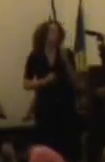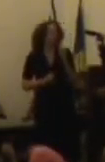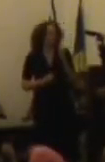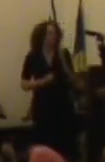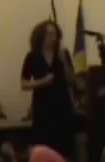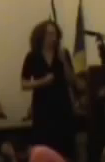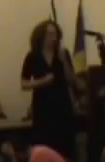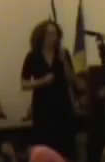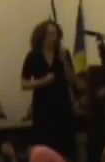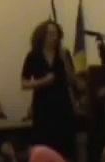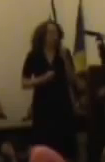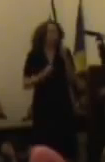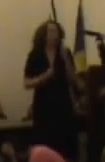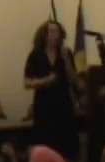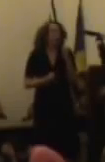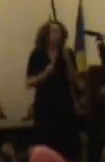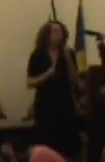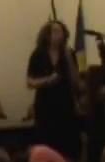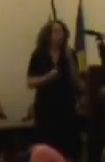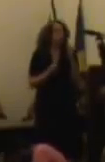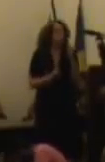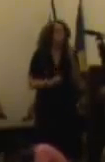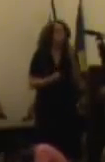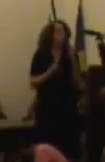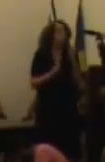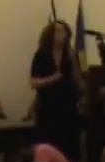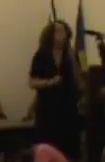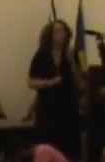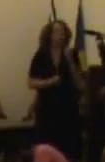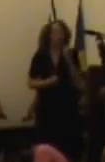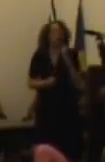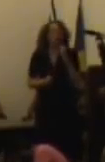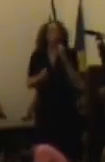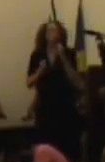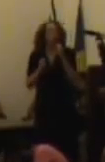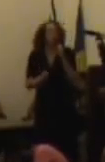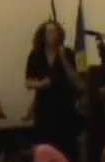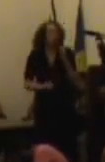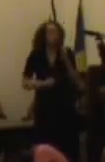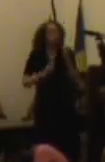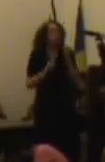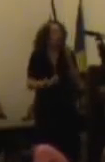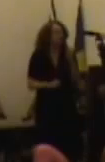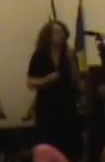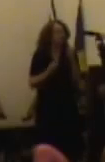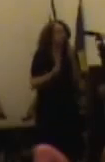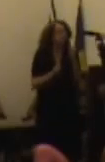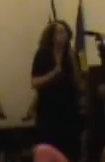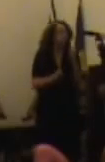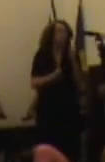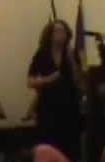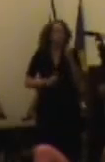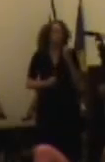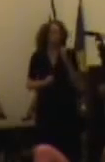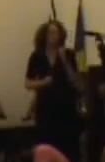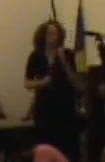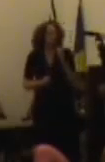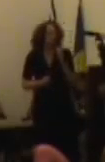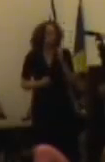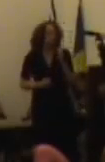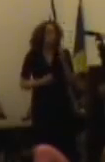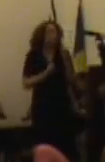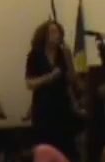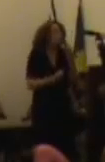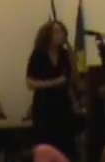às manifestações. tenta fazer com que as pessoas pensem que os partidos que levam as suas bandeiras às